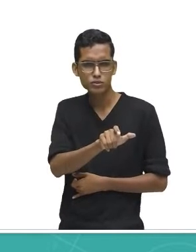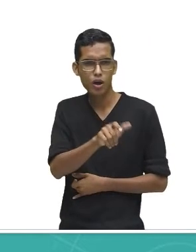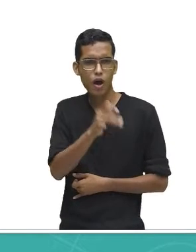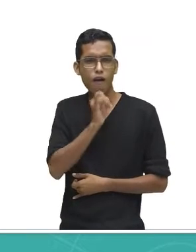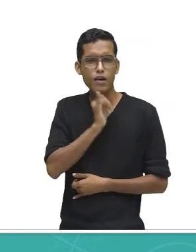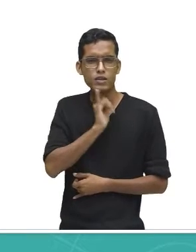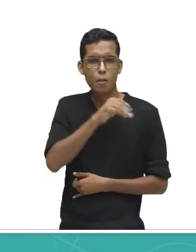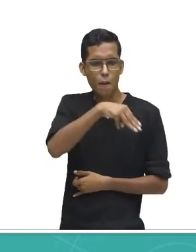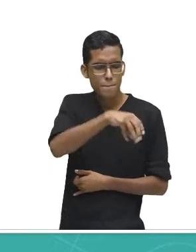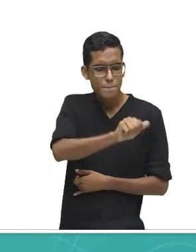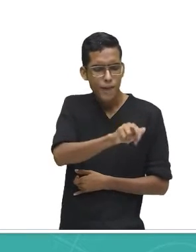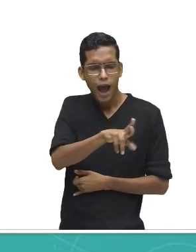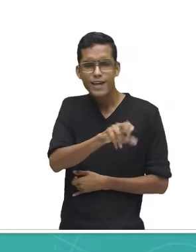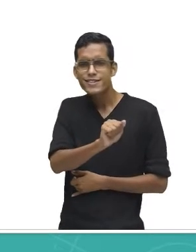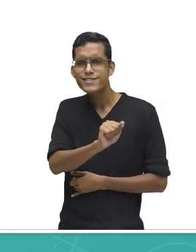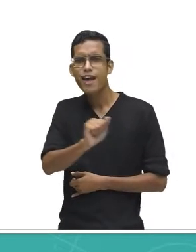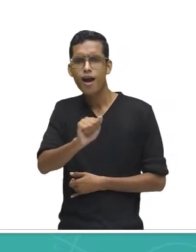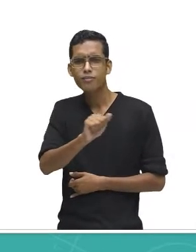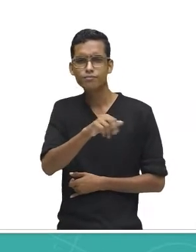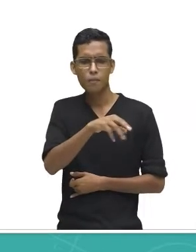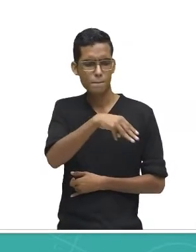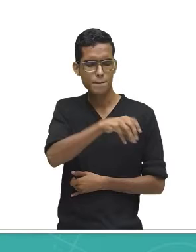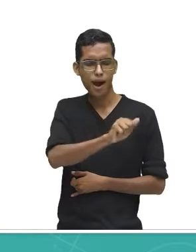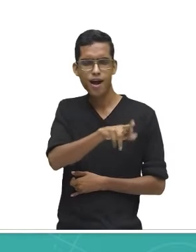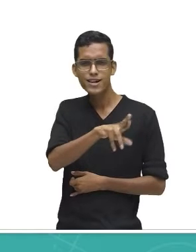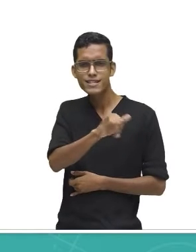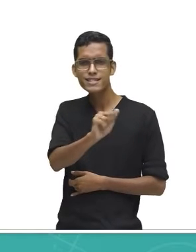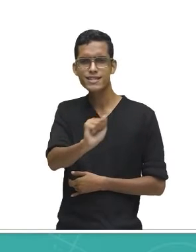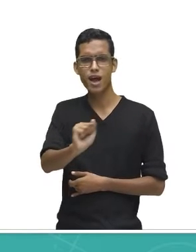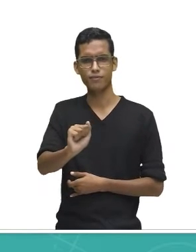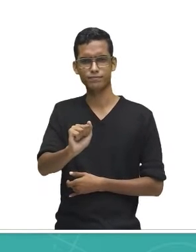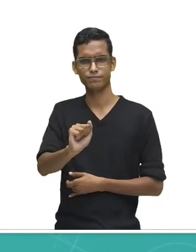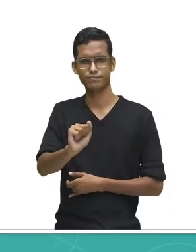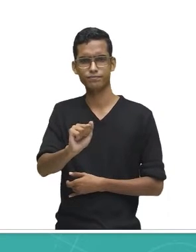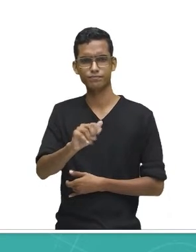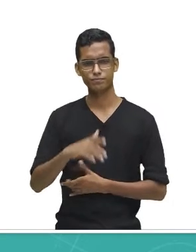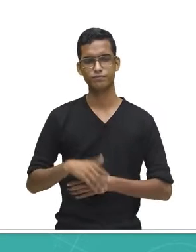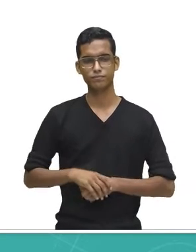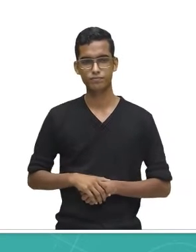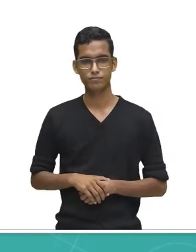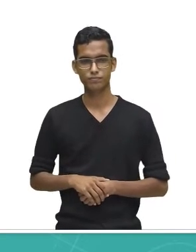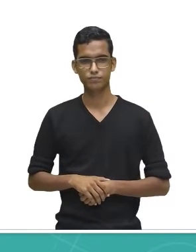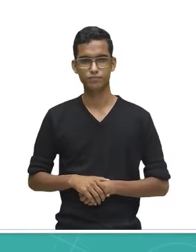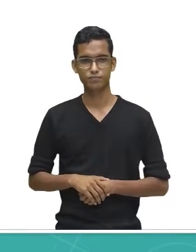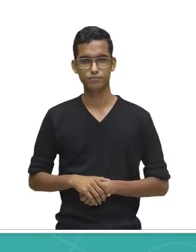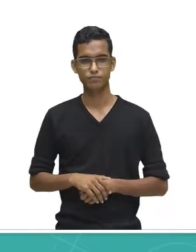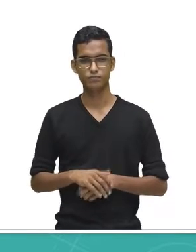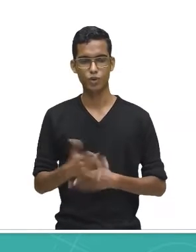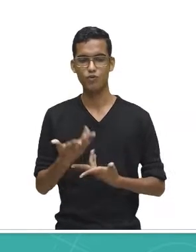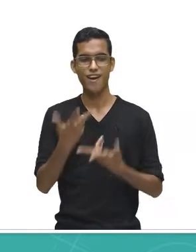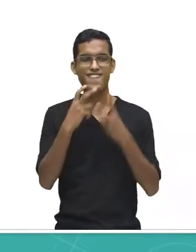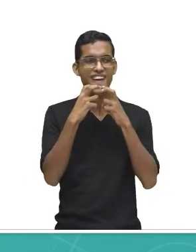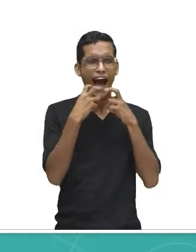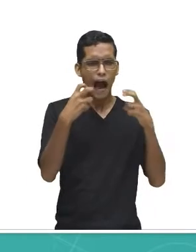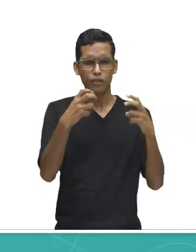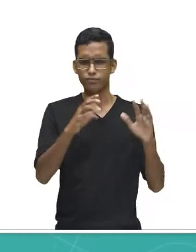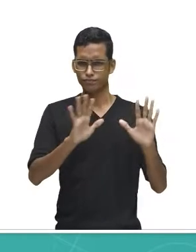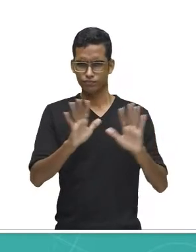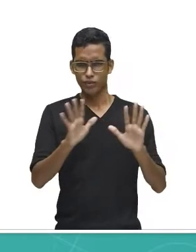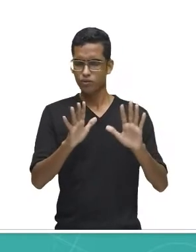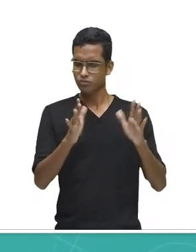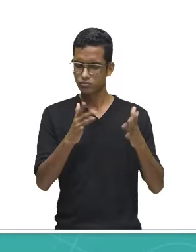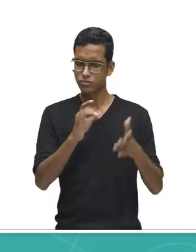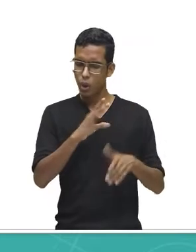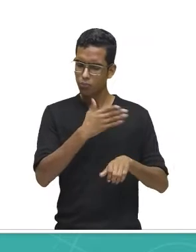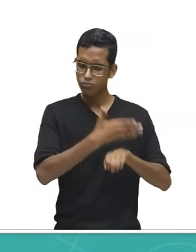querer encontrar a sílaba tônica e não vai gritar, As pessoas vão dizer, tá louco, Desse jeito, falando sozinha, não, você vai pensar